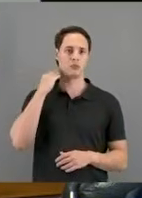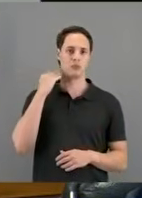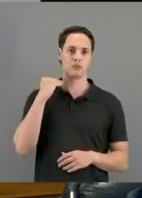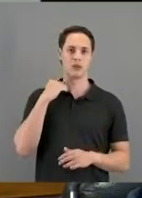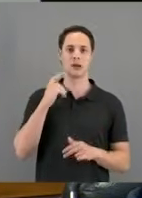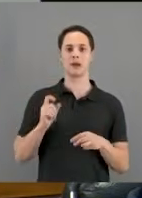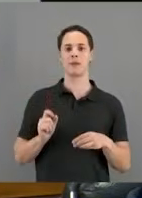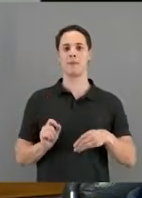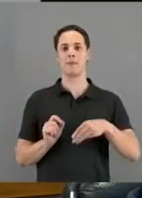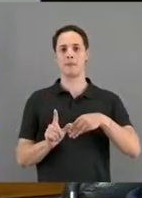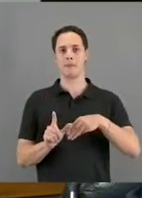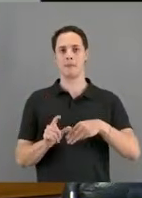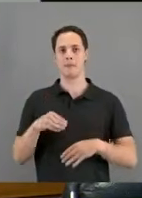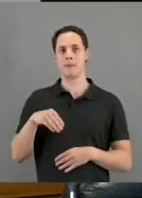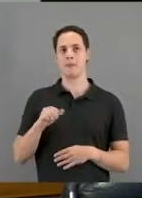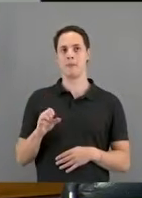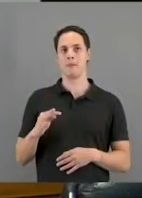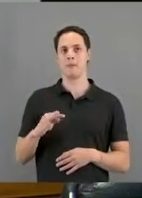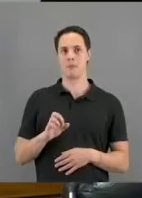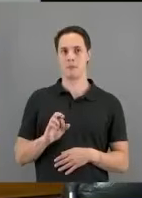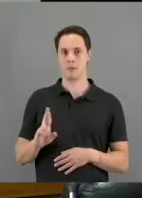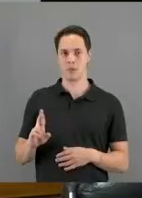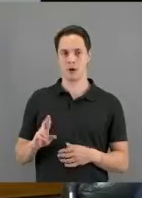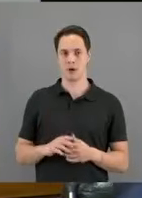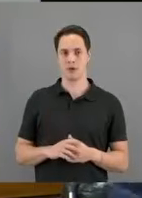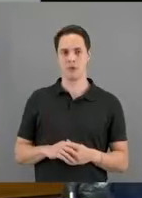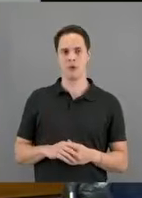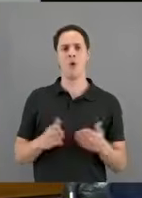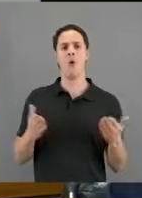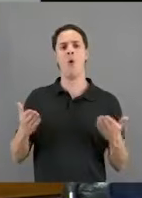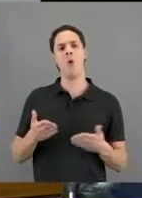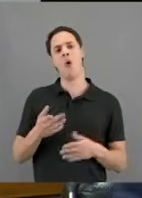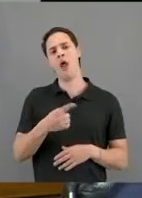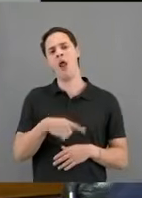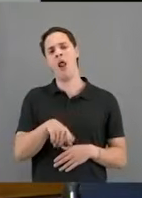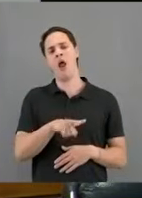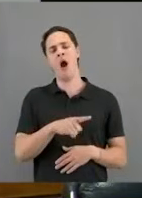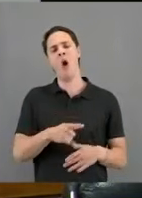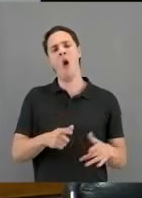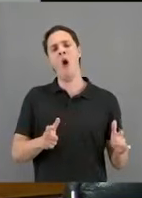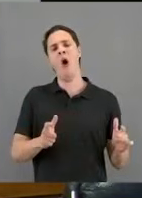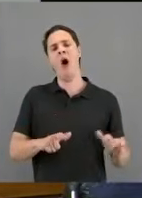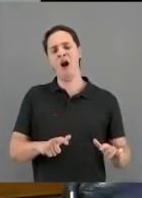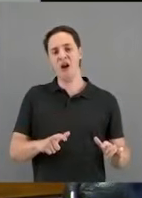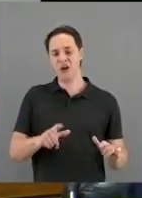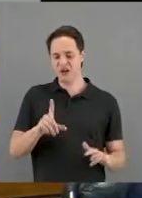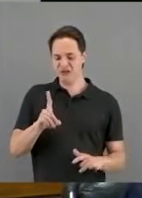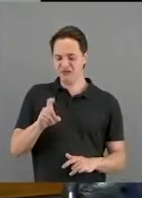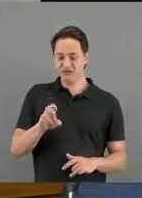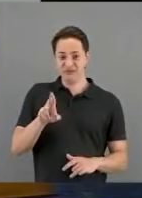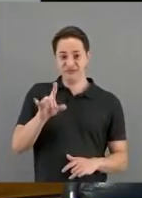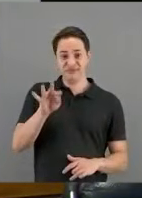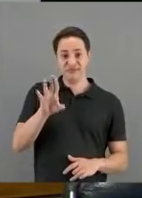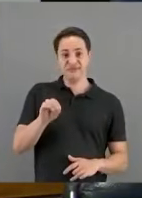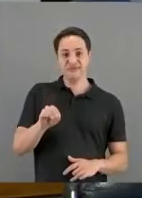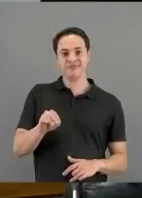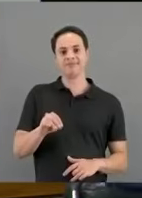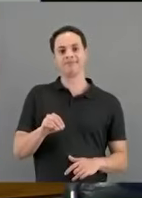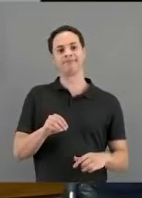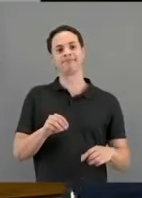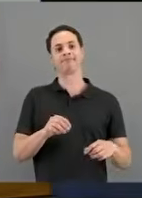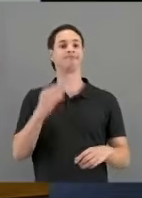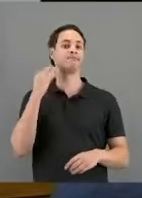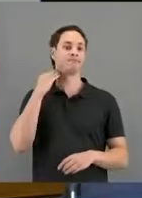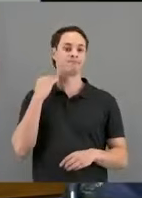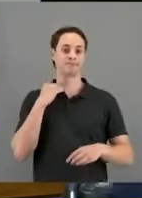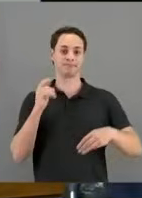Master. Hoje, onde é que eles estão? Ronaldo Bento, lá no Banco Master, no Banco Pleno,